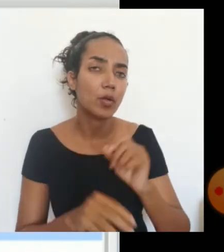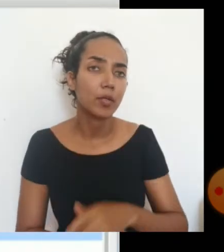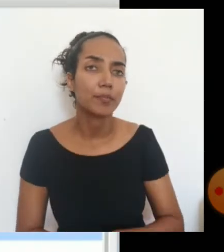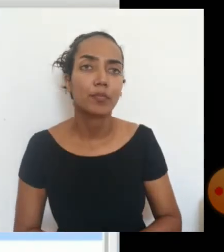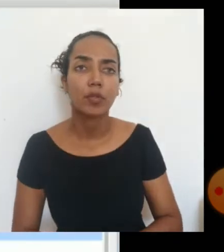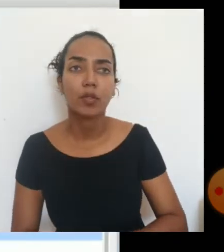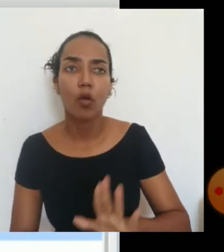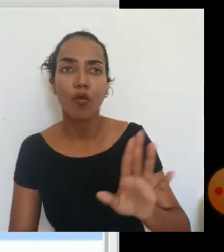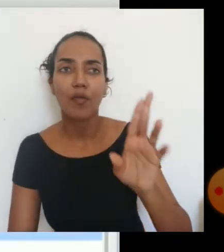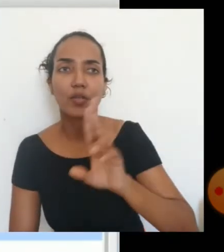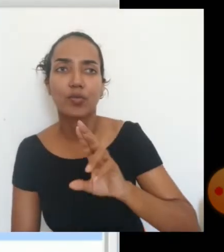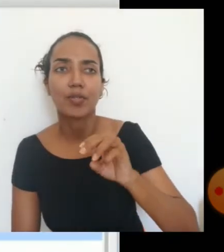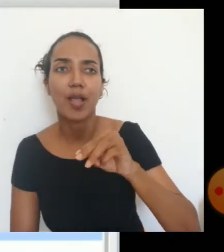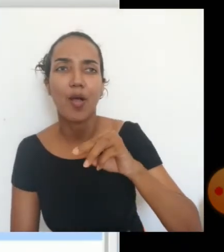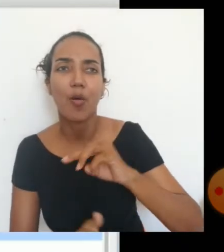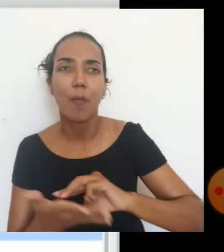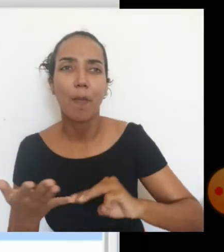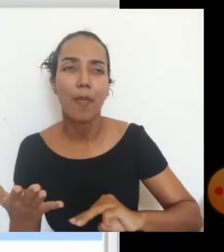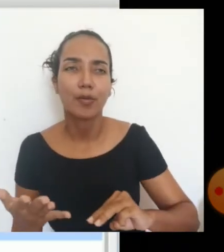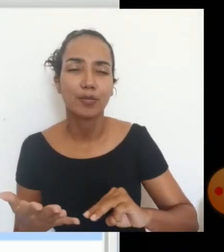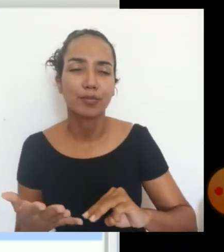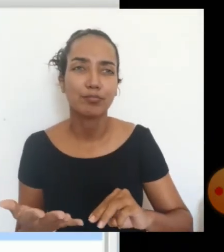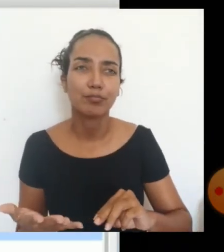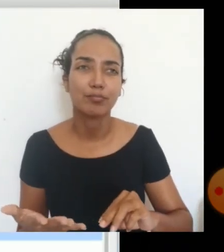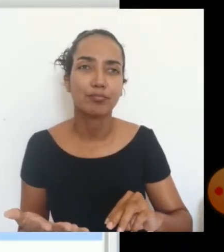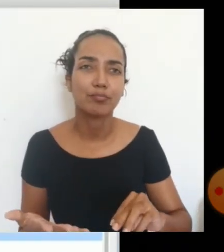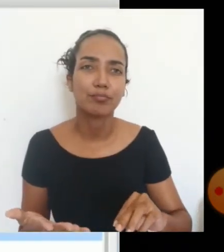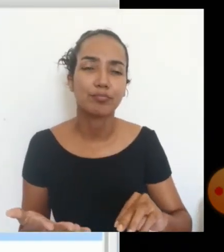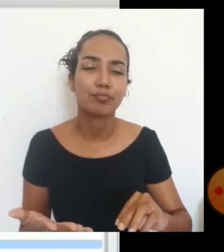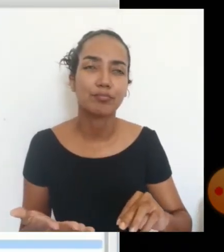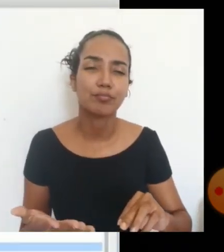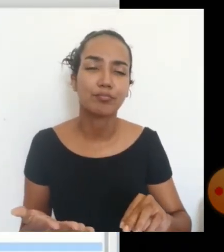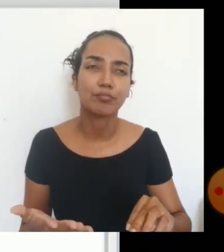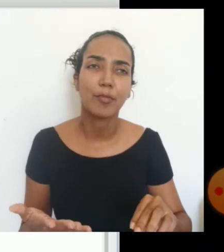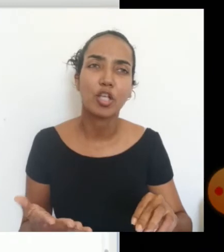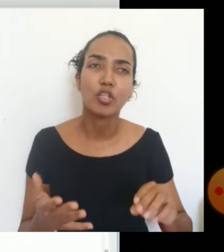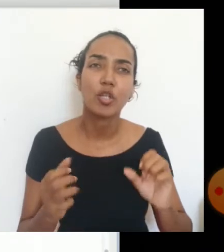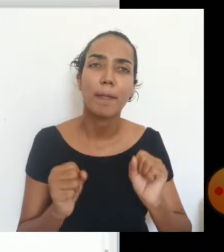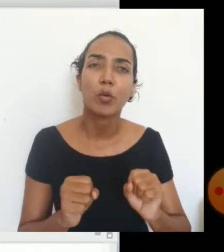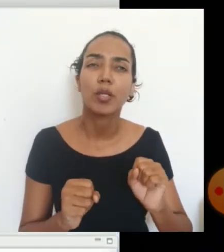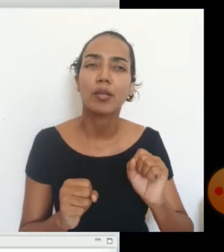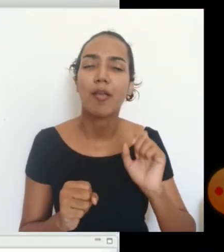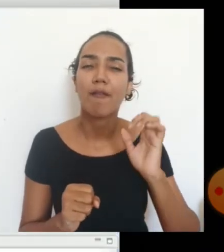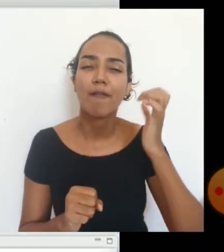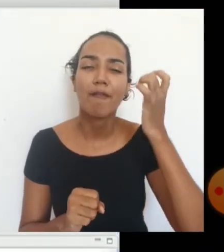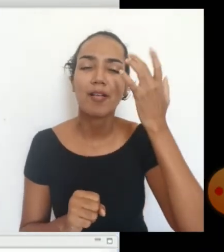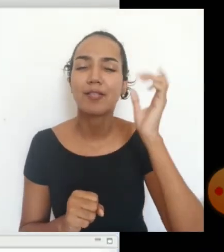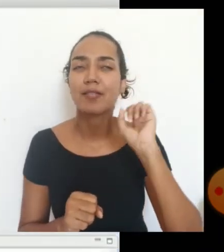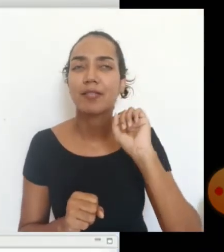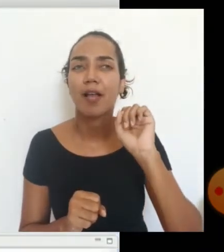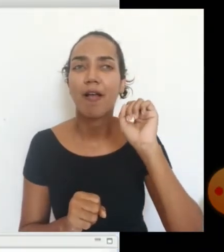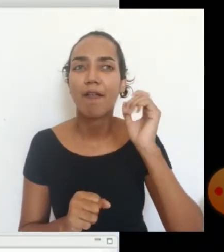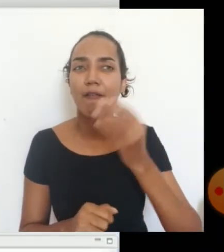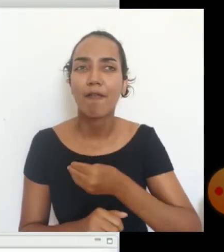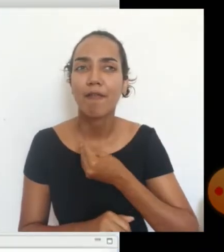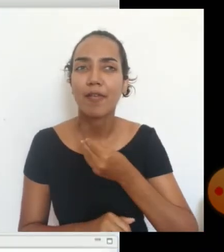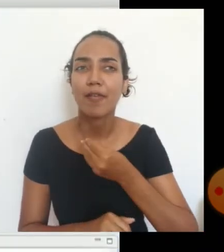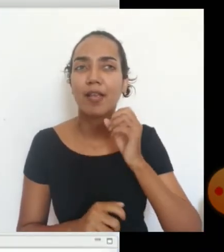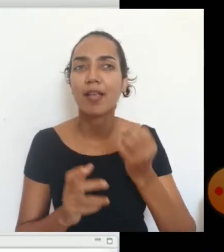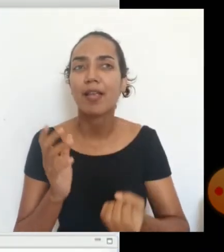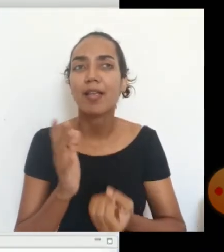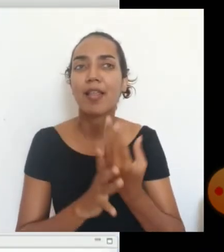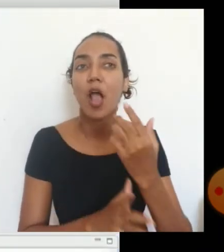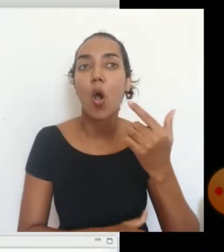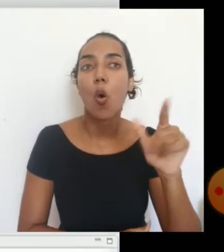nossa vida, criar um outro construtor. É uma nova forma de instanciar objetos daquela classe. E esse novo